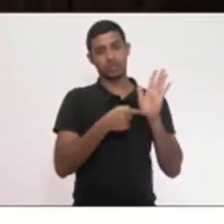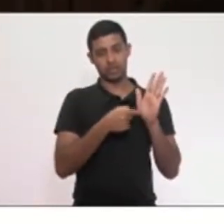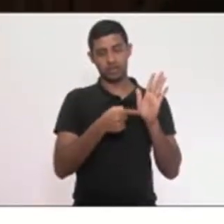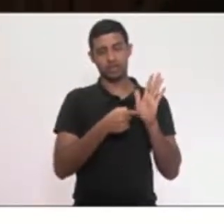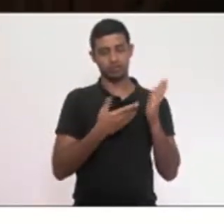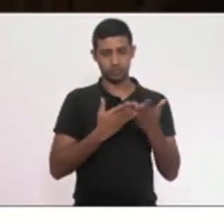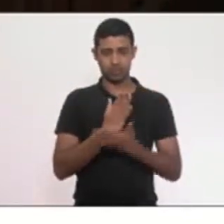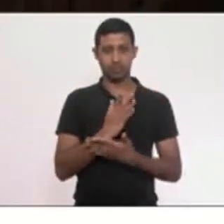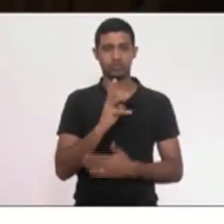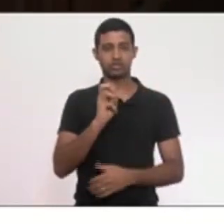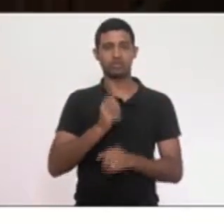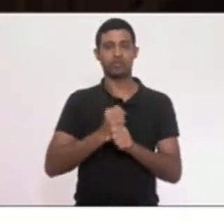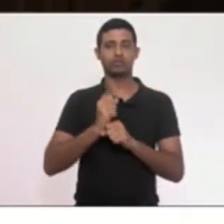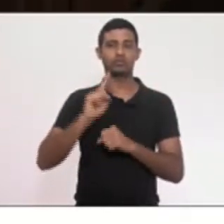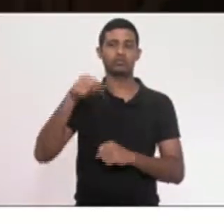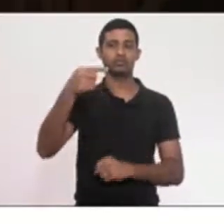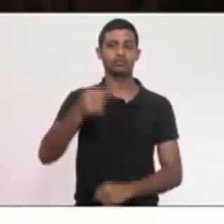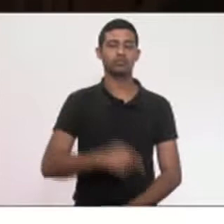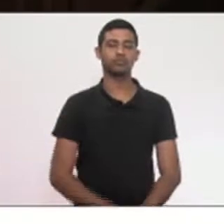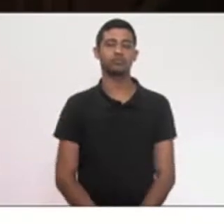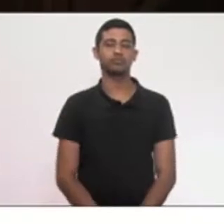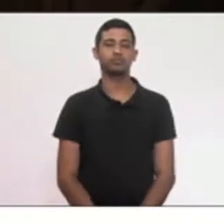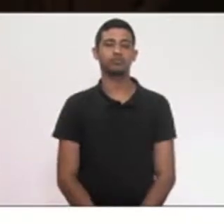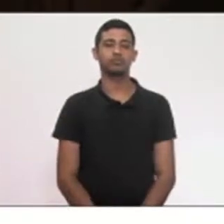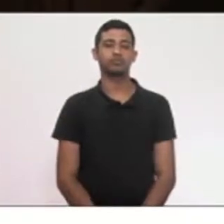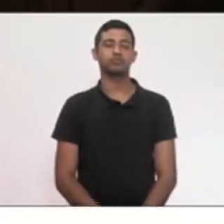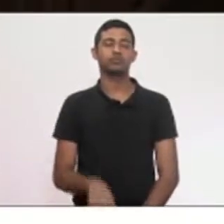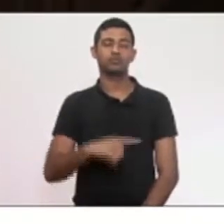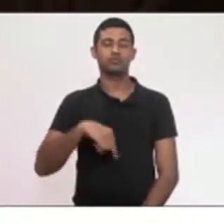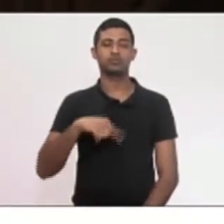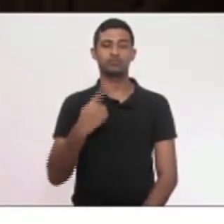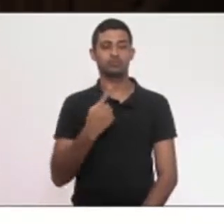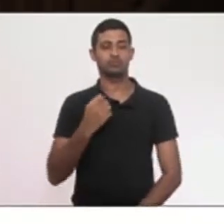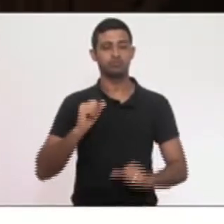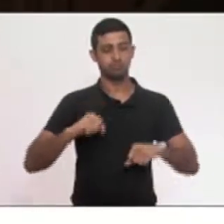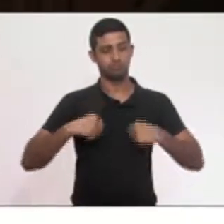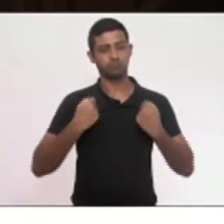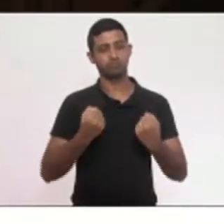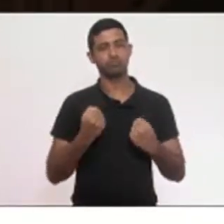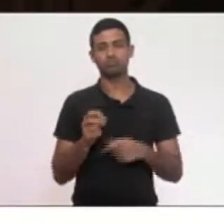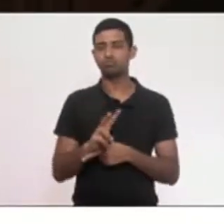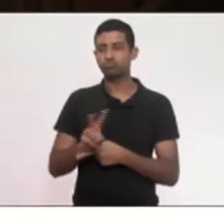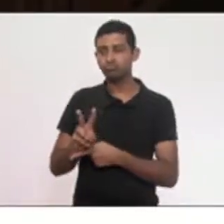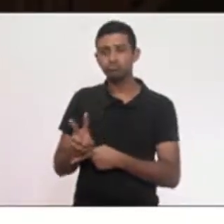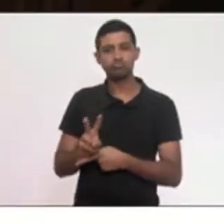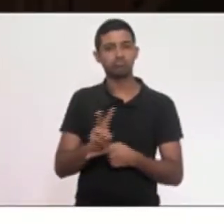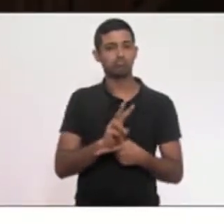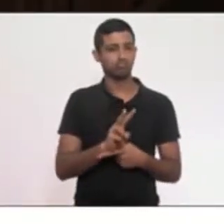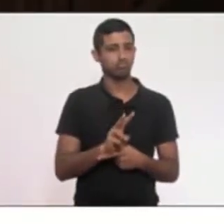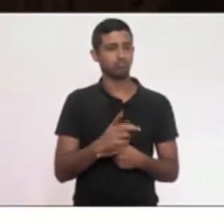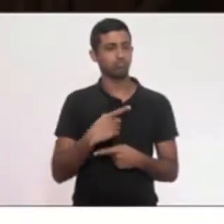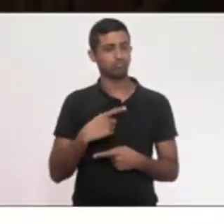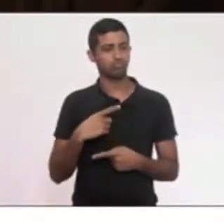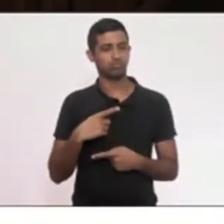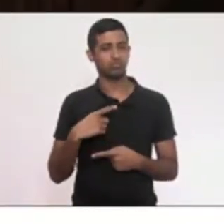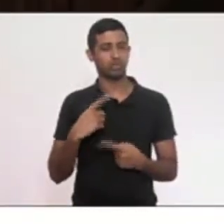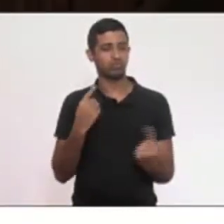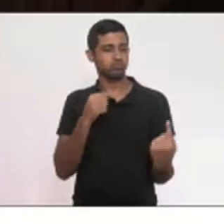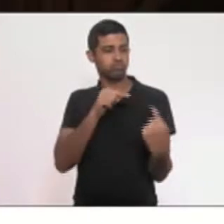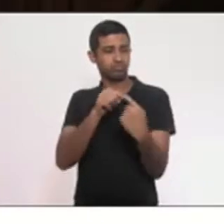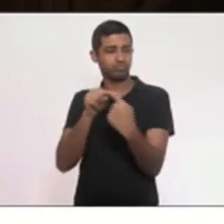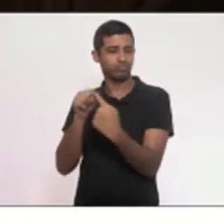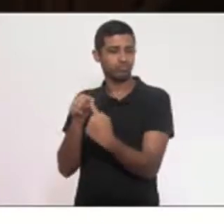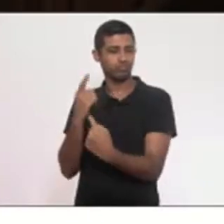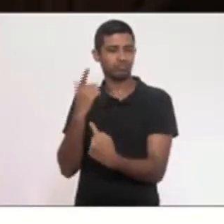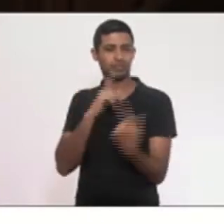Educação, quando a gente faz um primeiro esforço de monitoramento do cumprimento dessas metas,